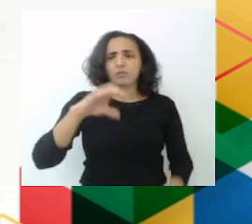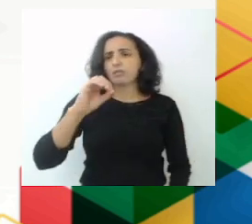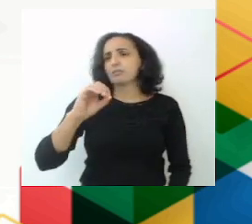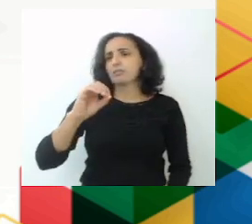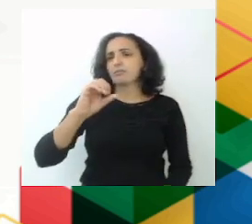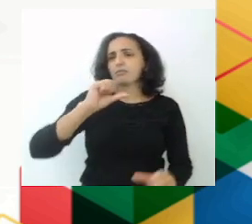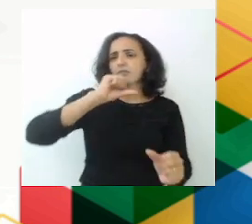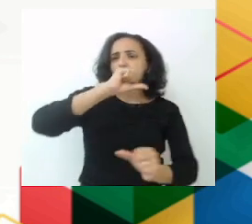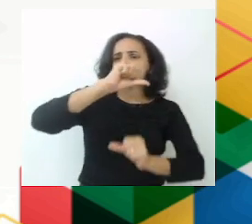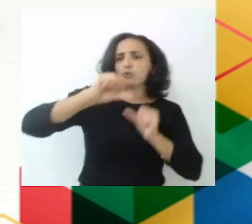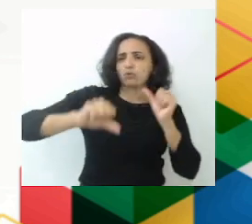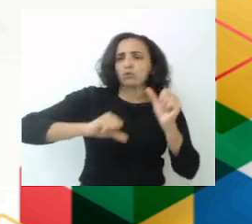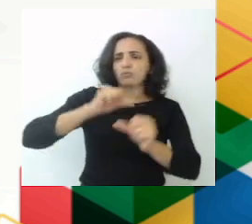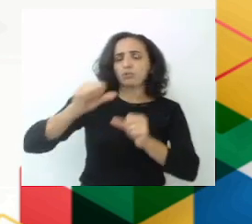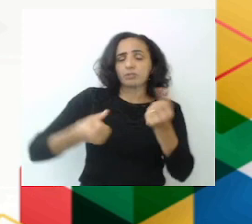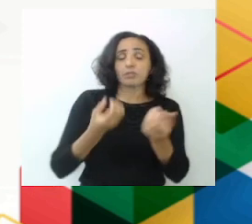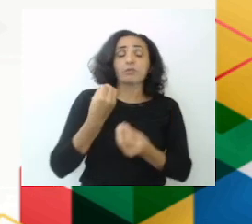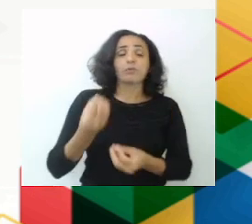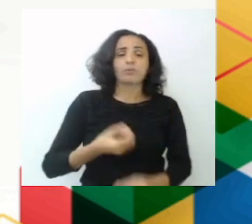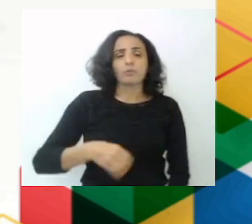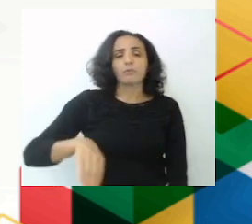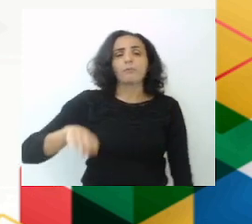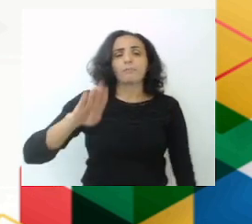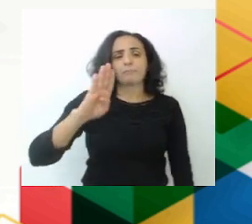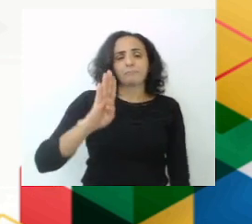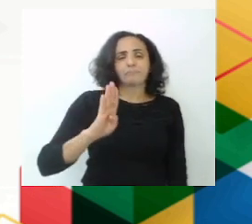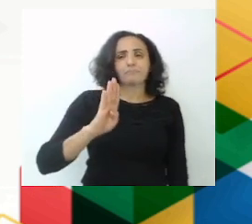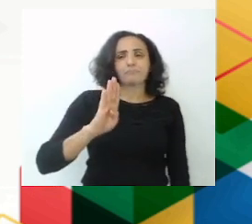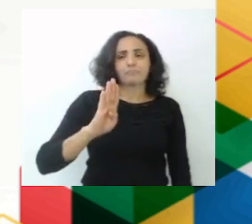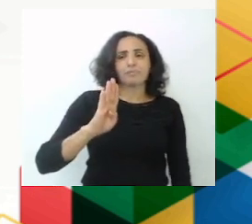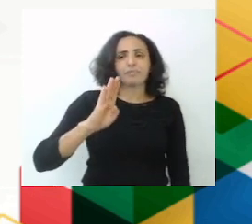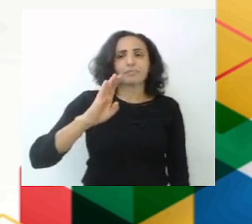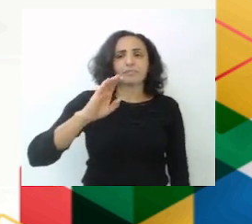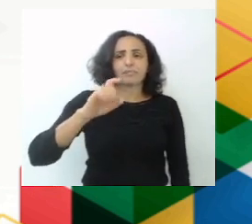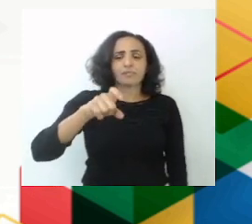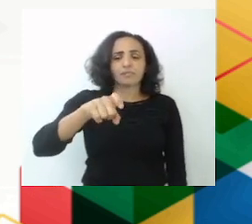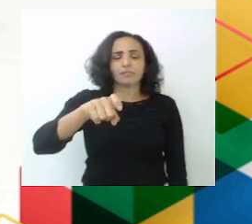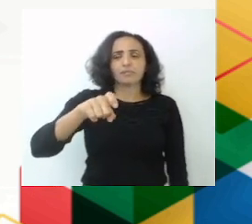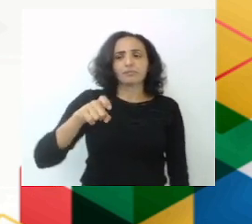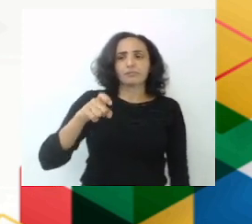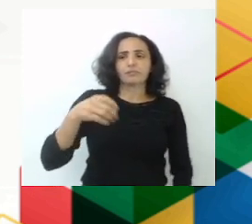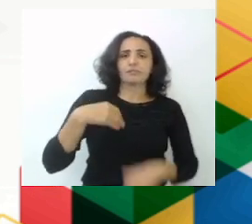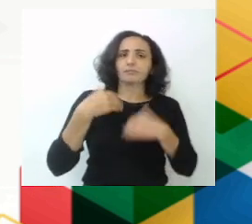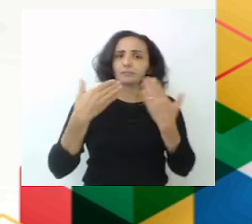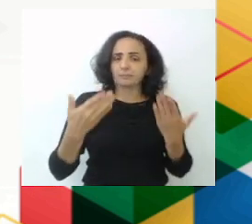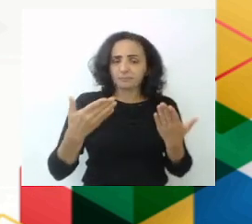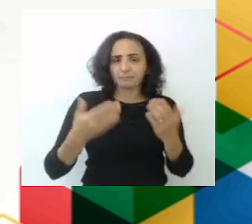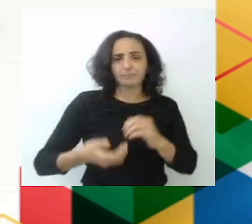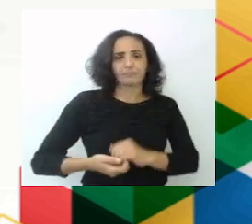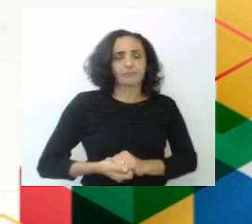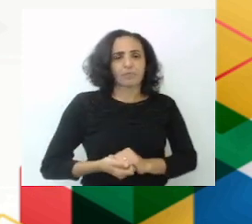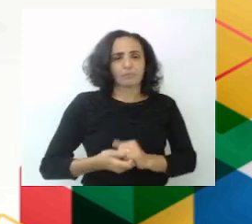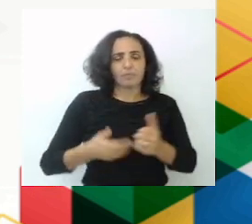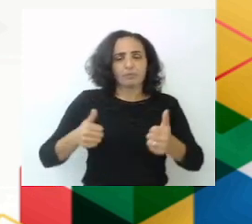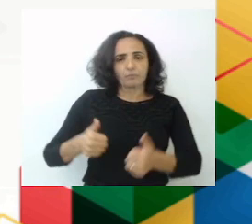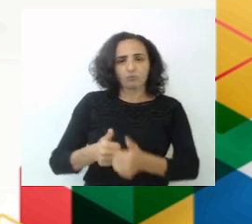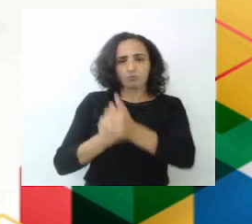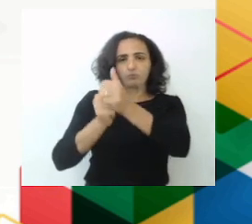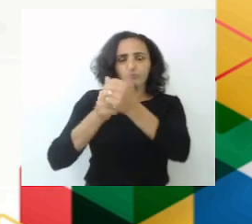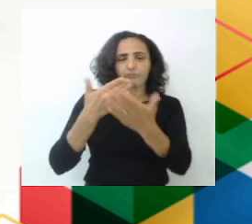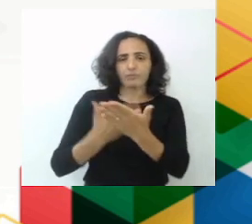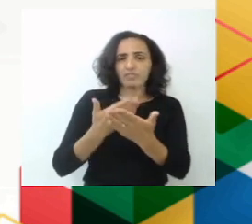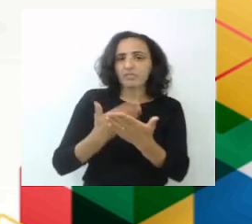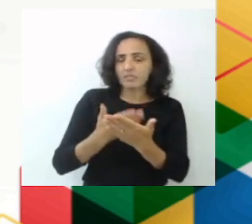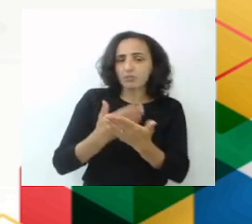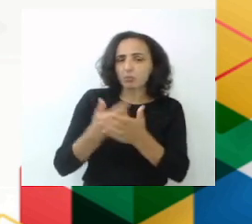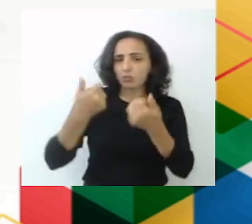desaparecer e nós vamos ficar apenas com uma função do primeiro grau. Então, para que seja do segundo grau,